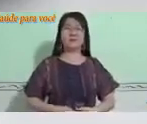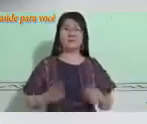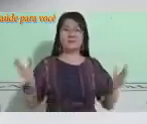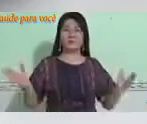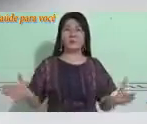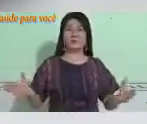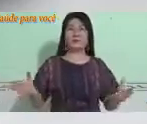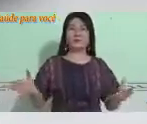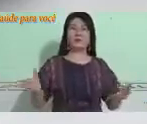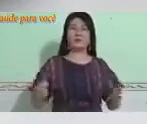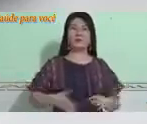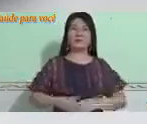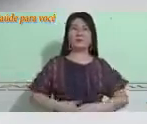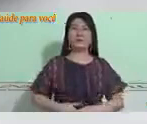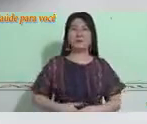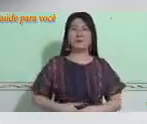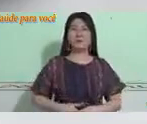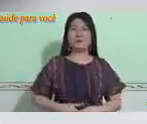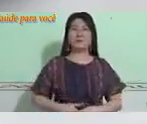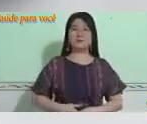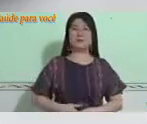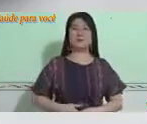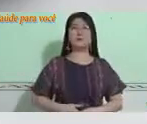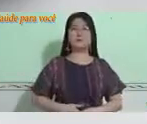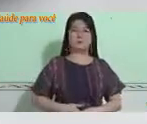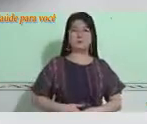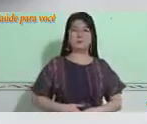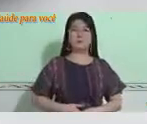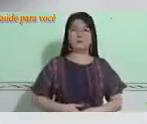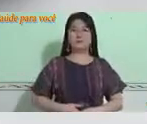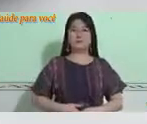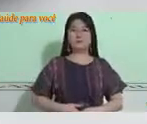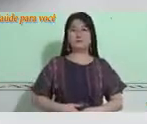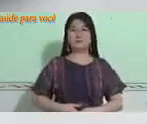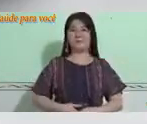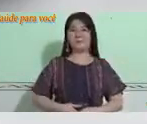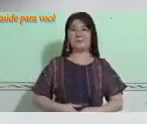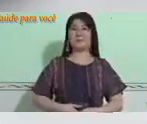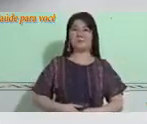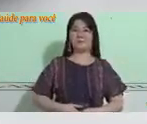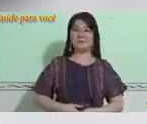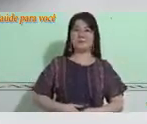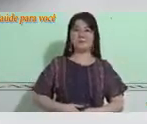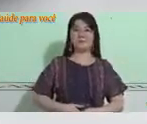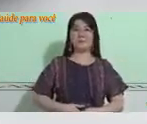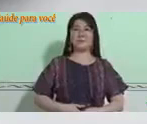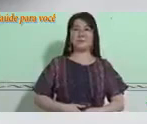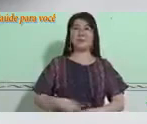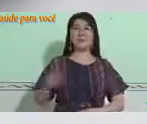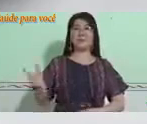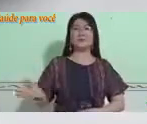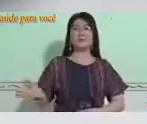DVSETOMARUMSPLENTOLIMNTARDVITAMINAB12, para evitar anemia perniciosa e outras complicações, como derrame cerebral e as doenças